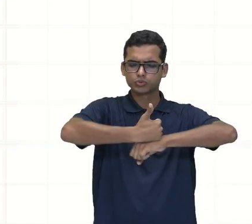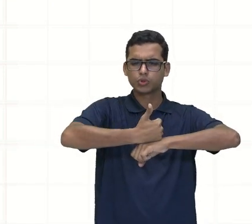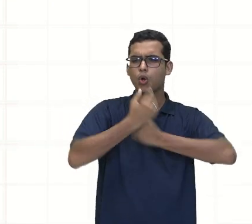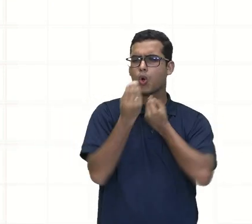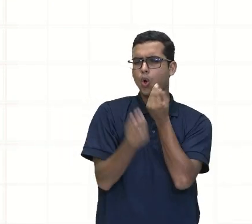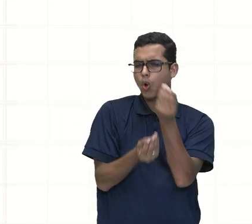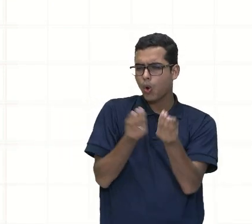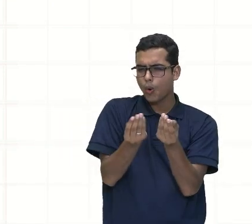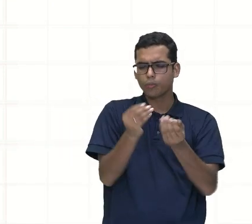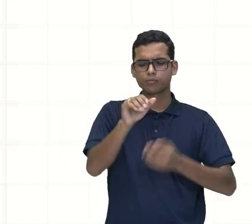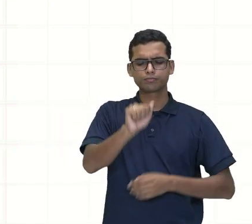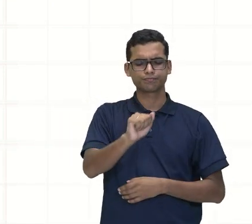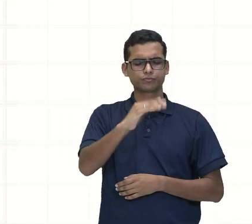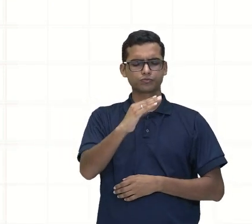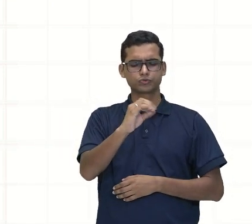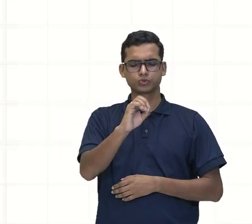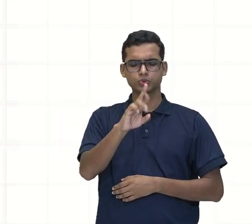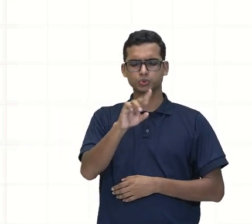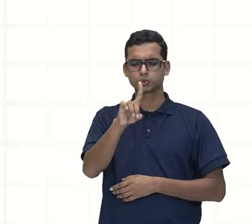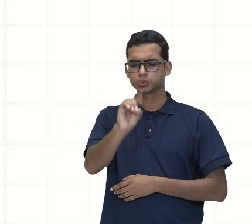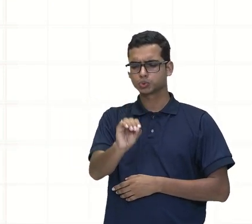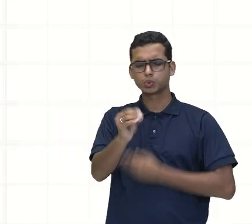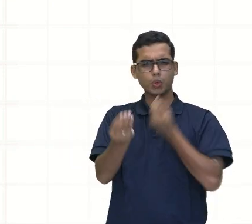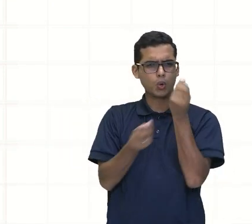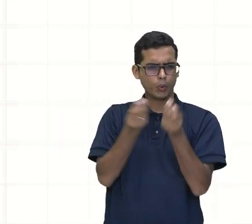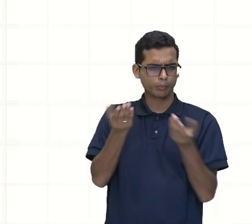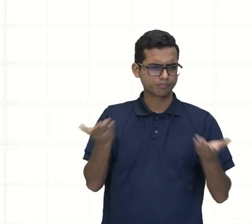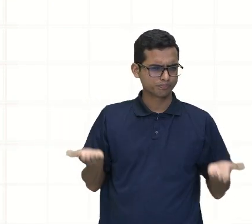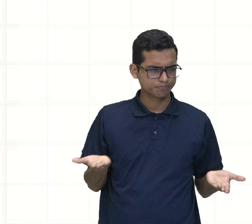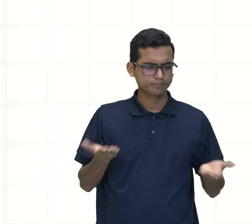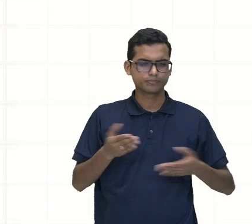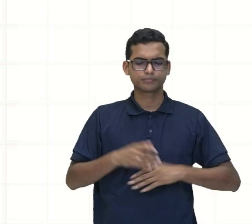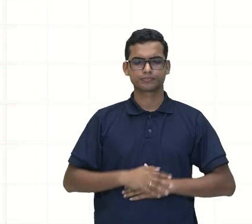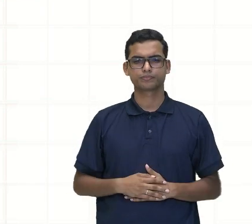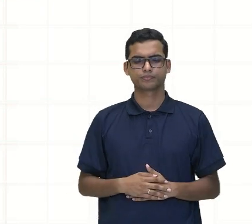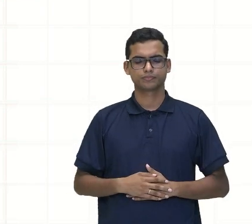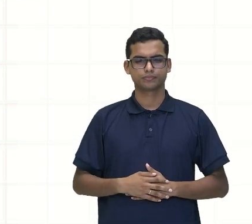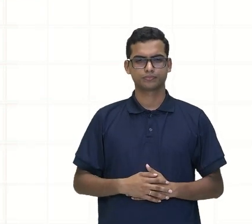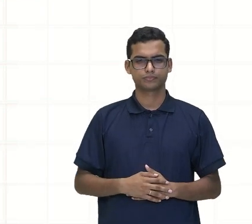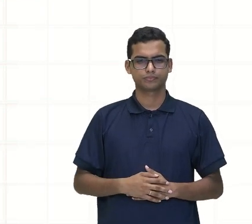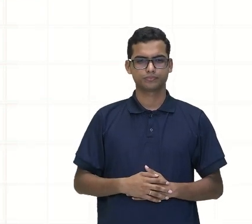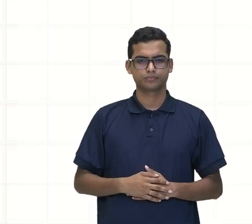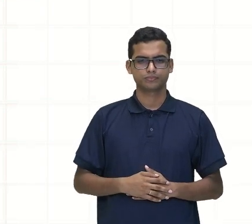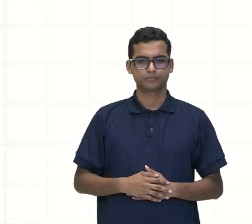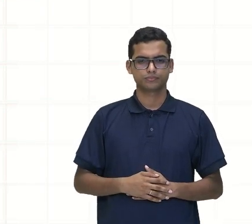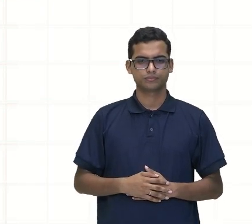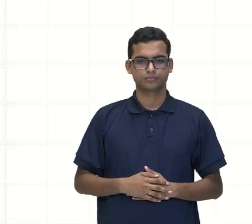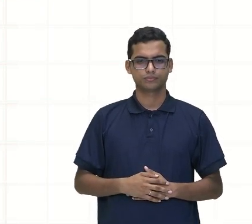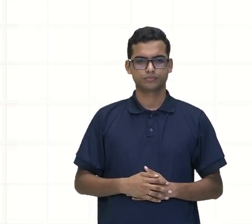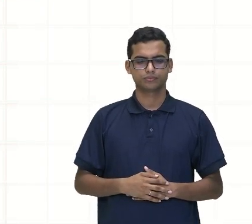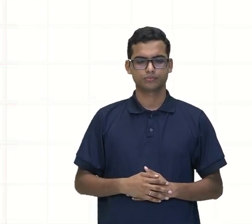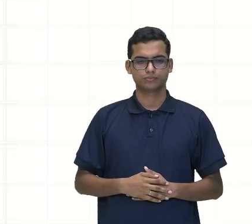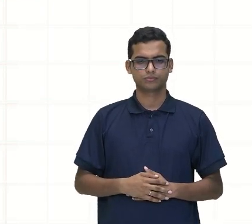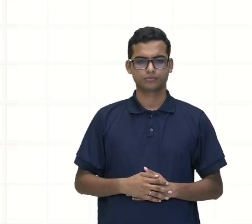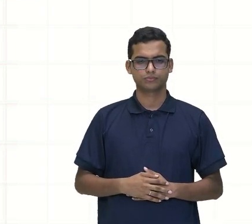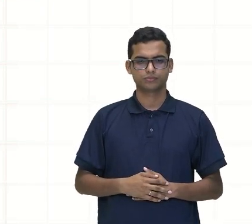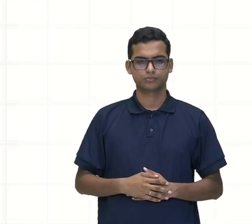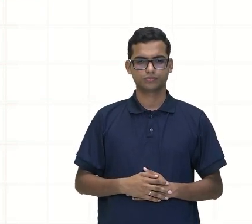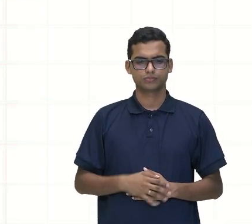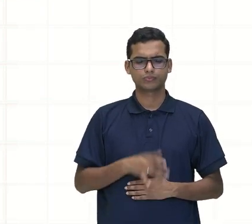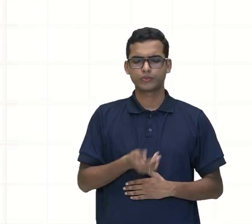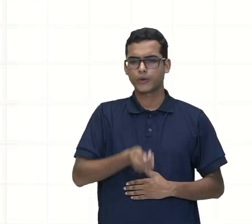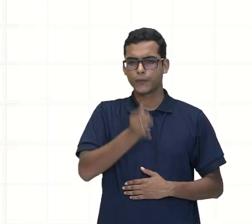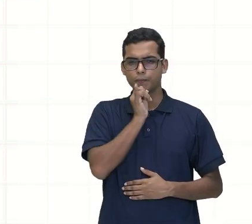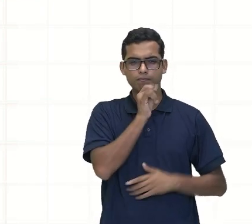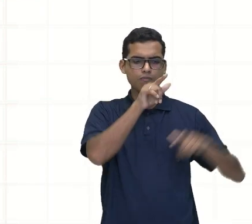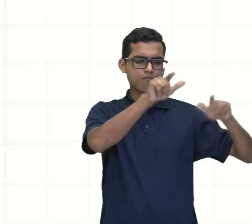acordo, entendam aqui o seguinte, não era que ambas as partes, elas estavam ali